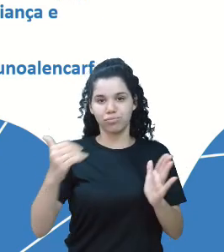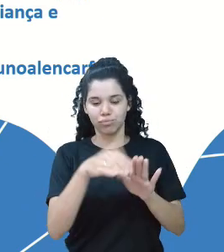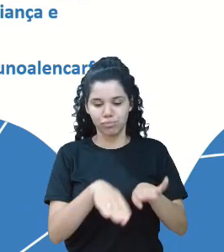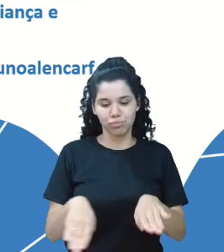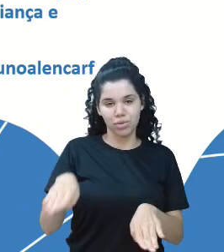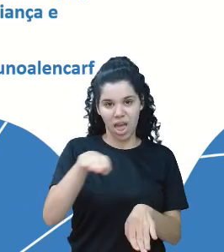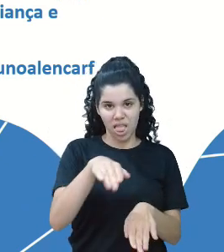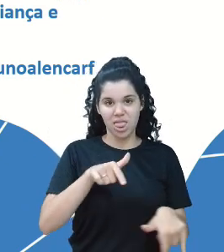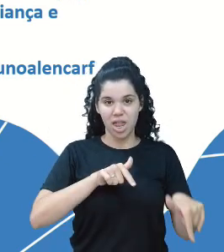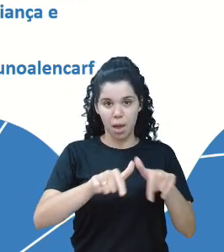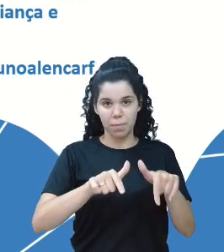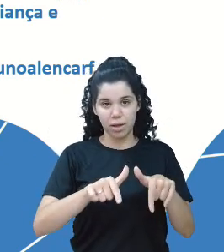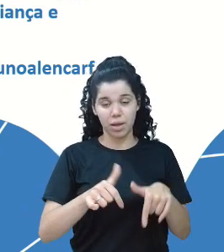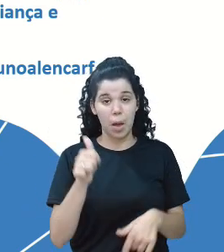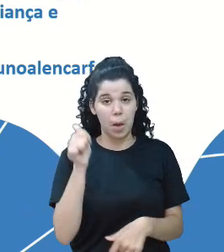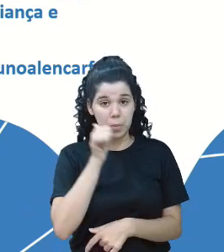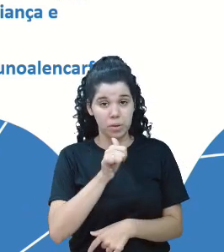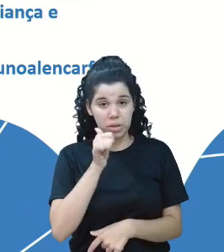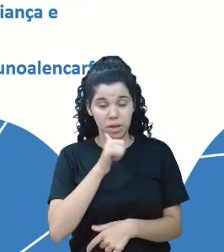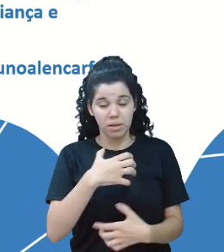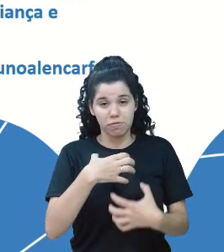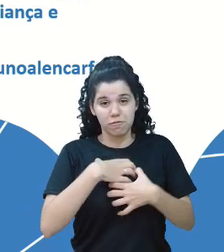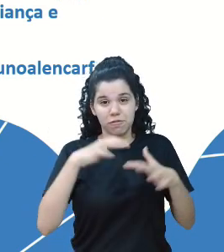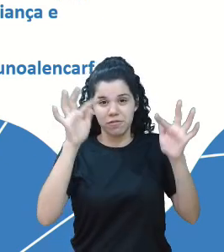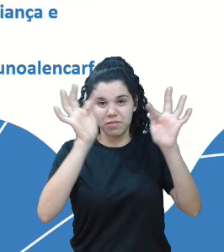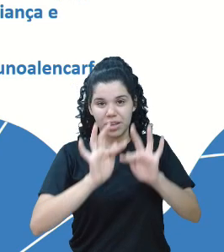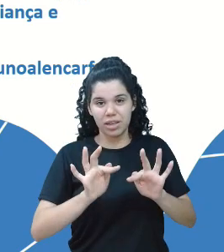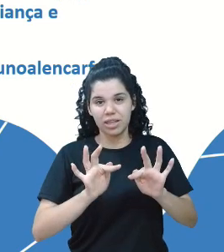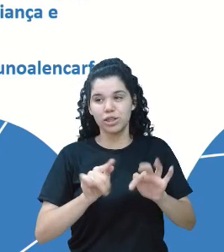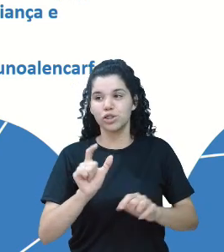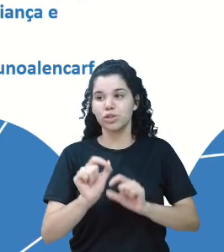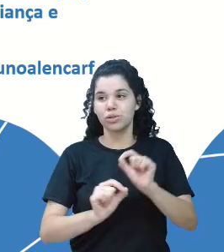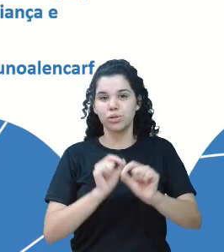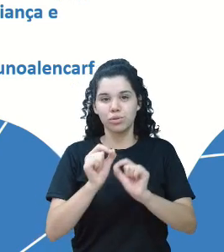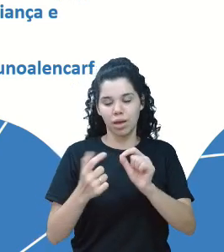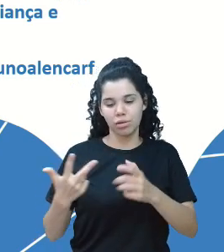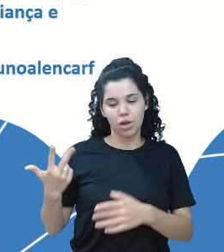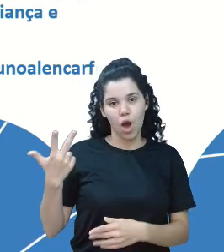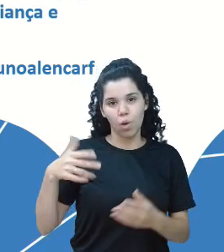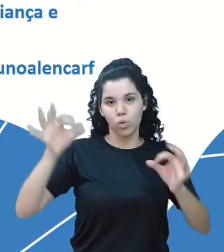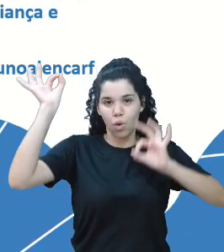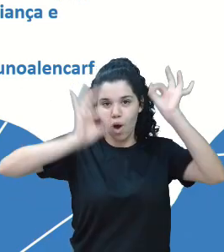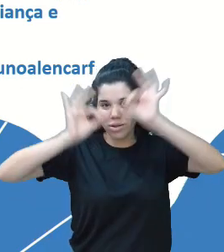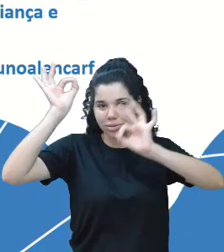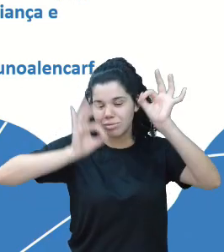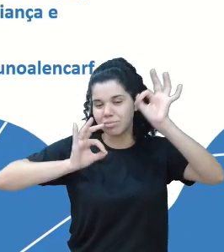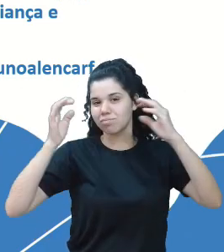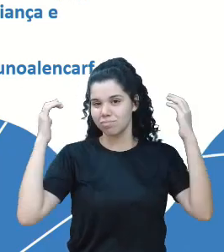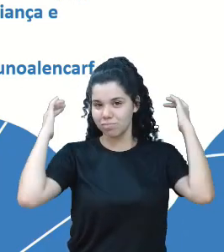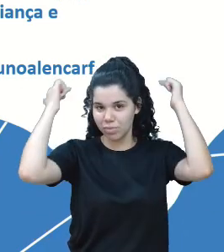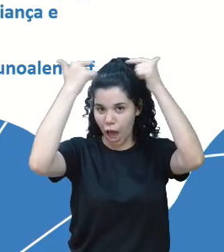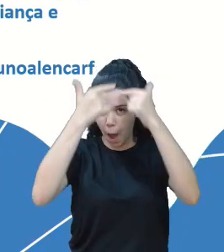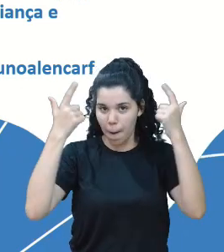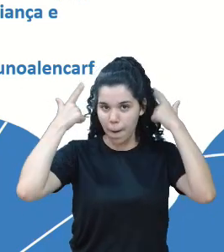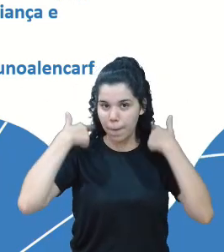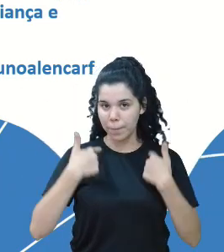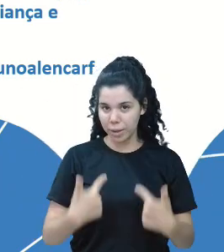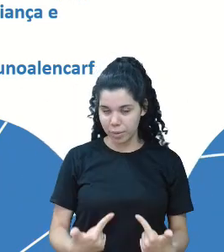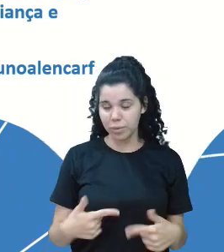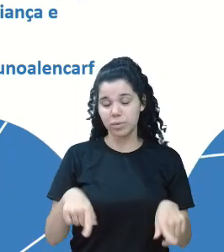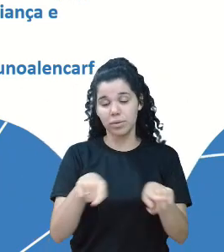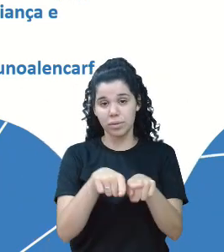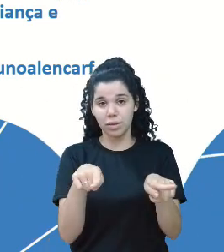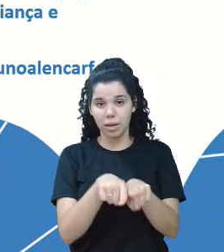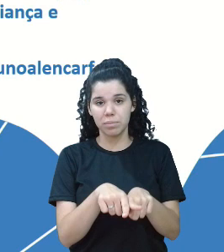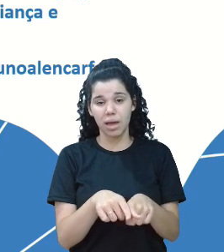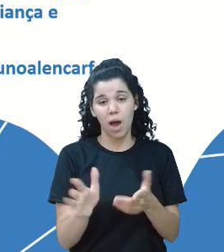feliz quando ele nota seus 3 mínimos centímetros de corte de cabelo. Há quem me disse que a